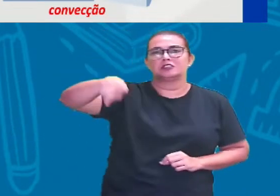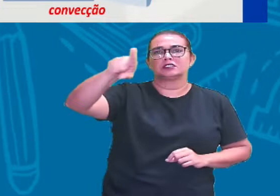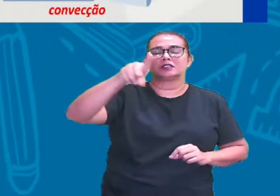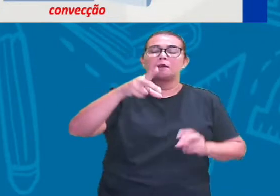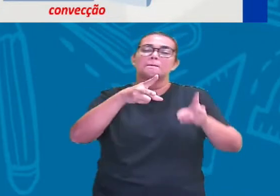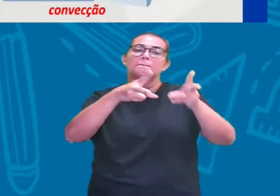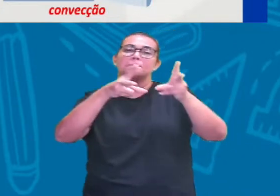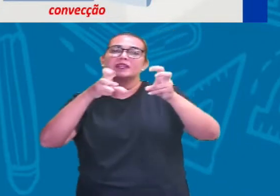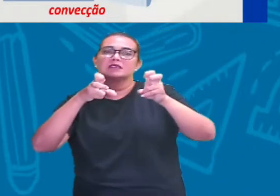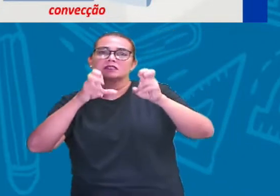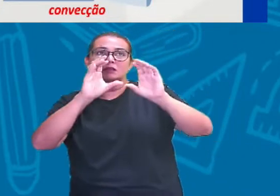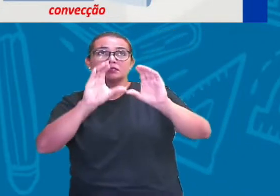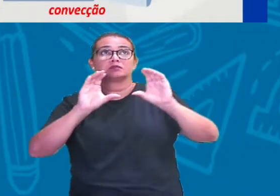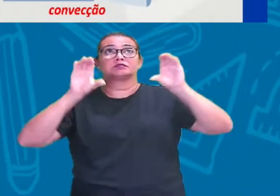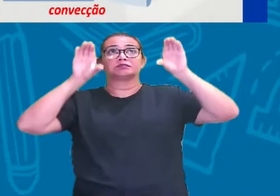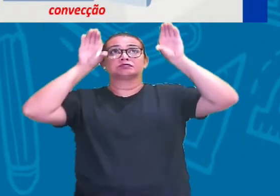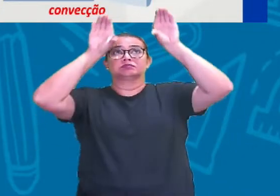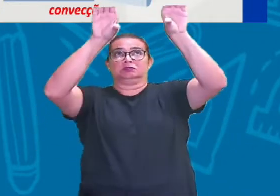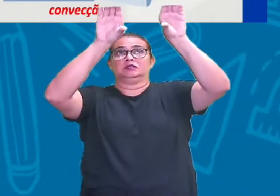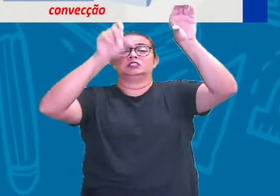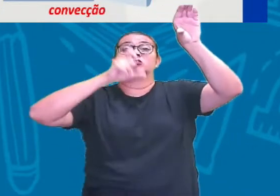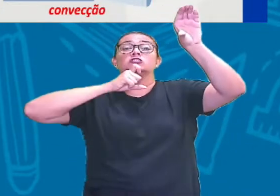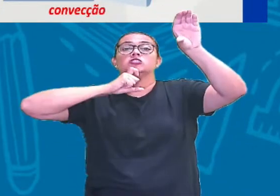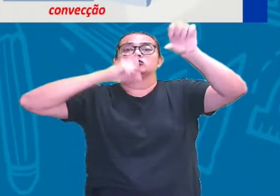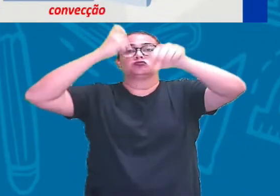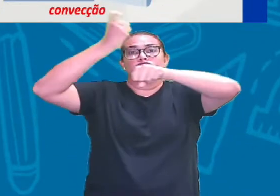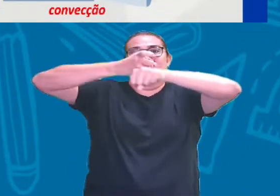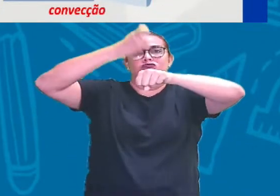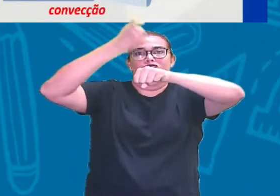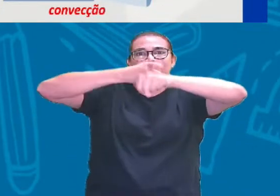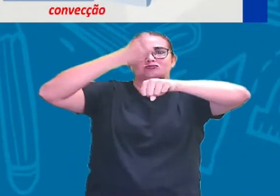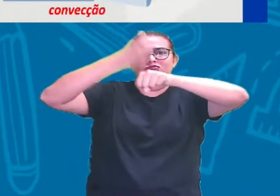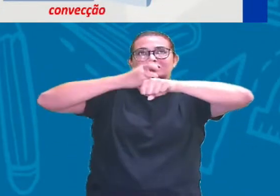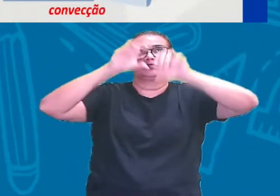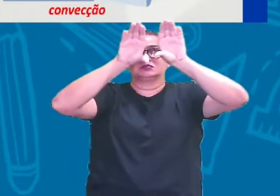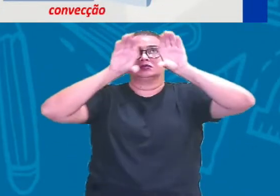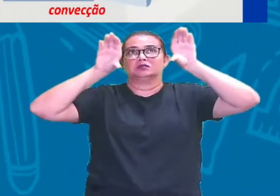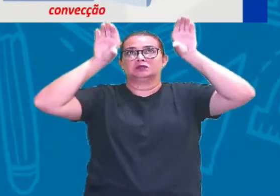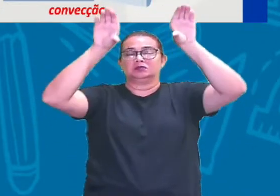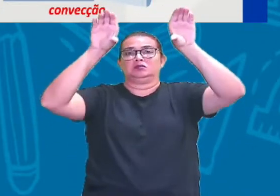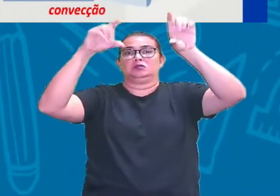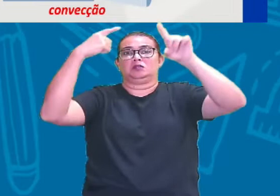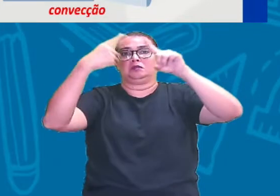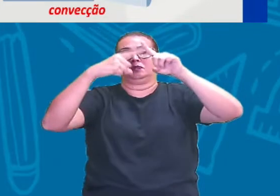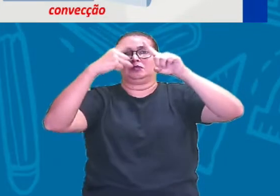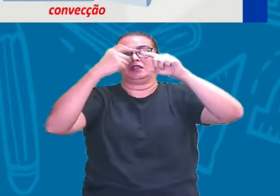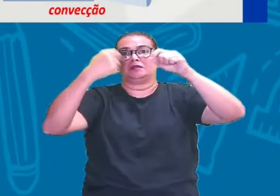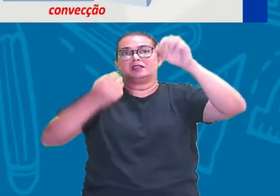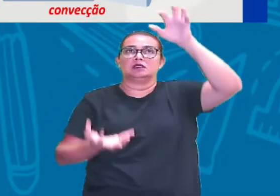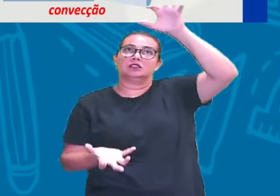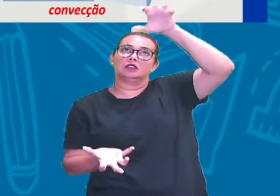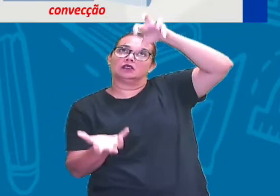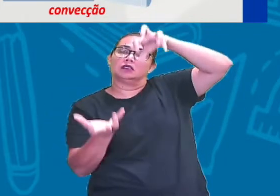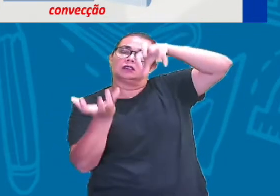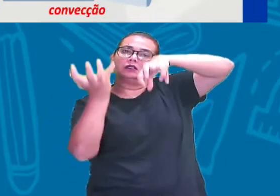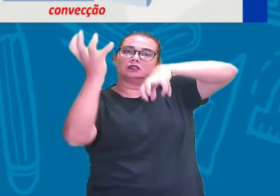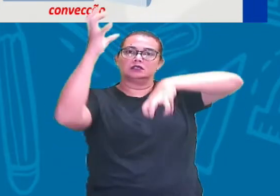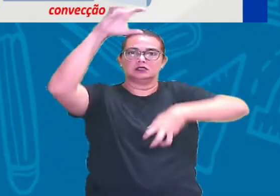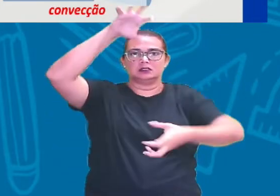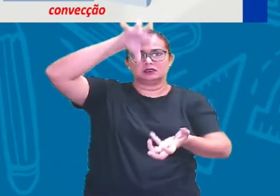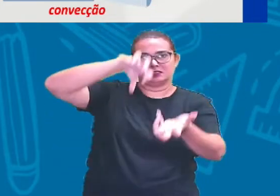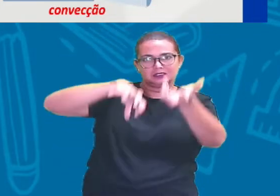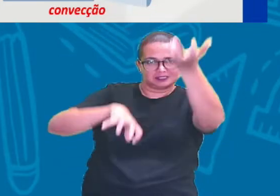cima? Justamente para que haja uma convecção, que haja um transporte de matéria. Então, como o ar frio ele